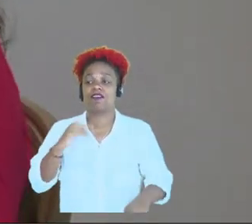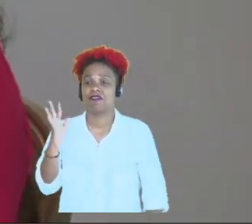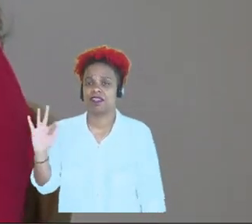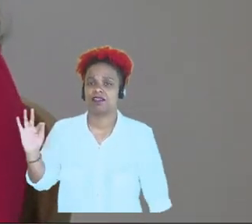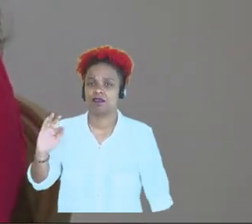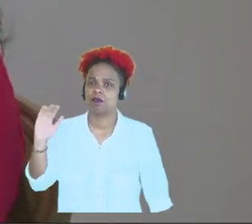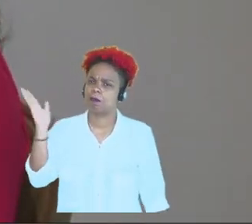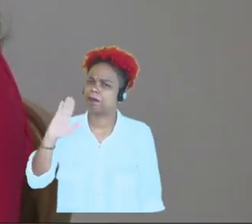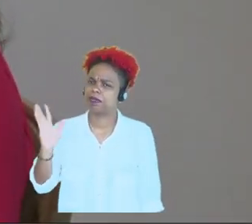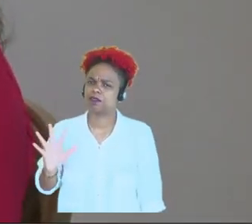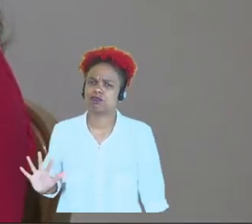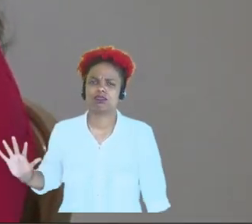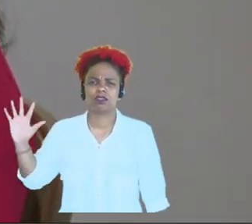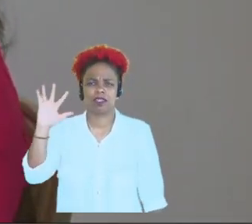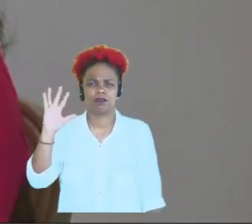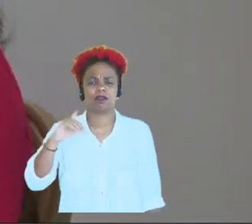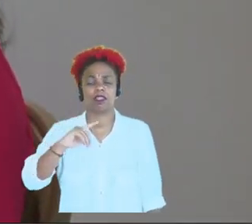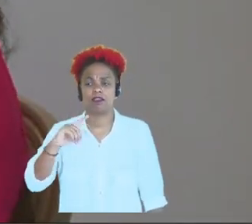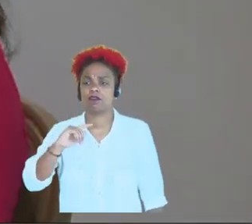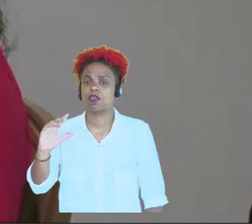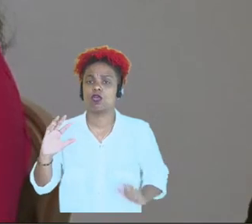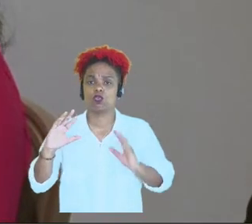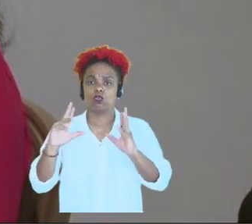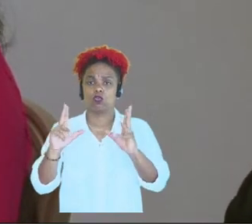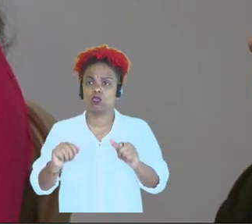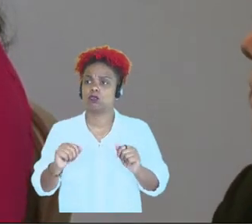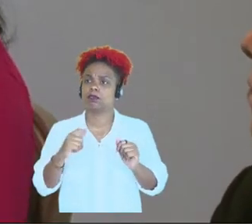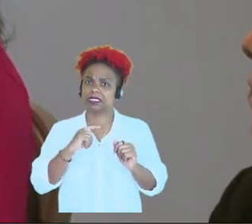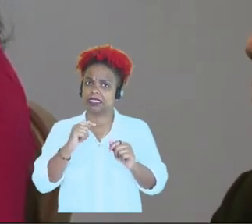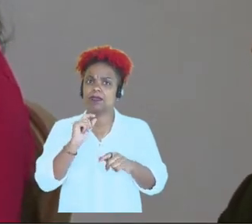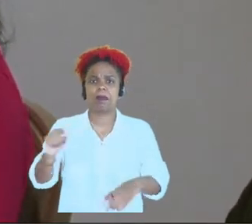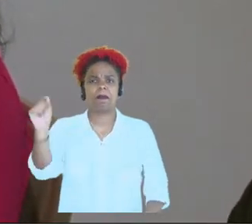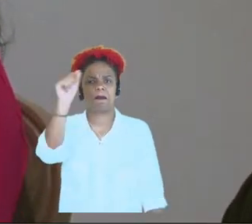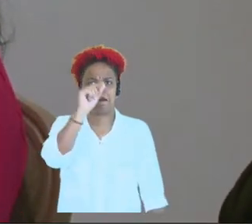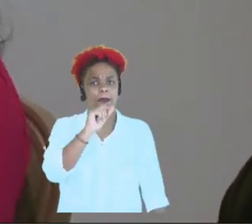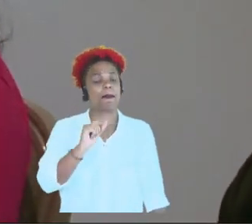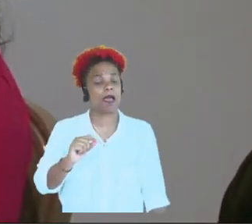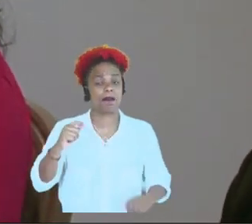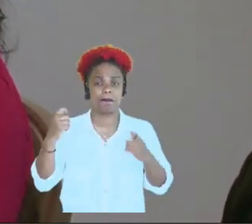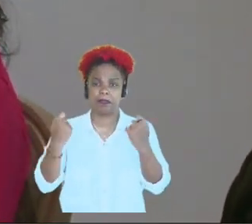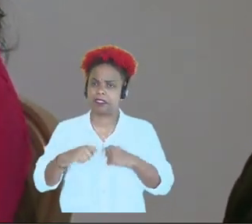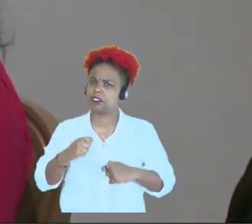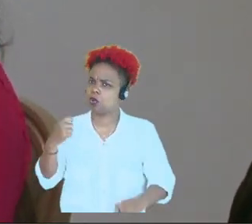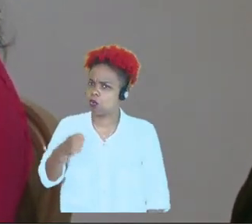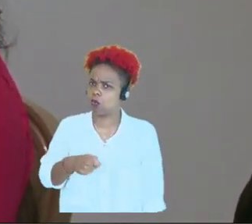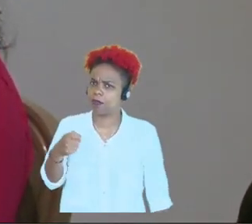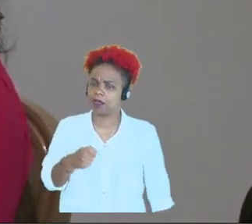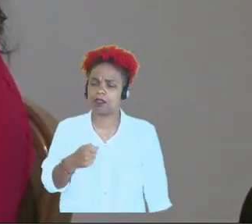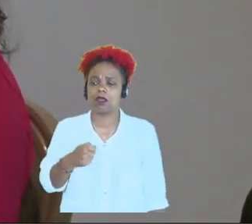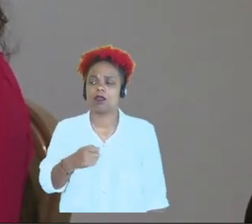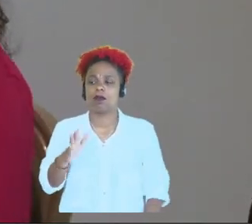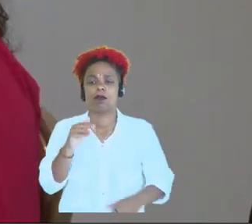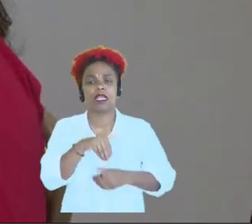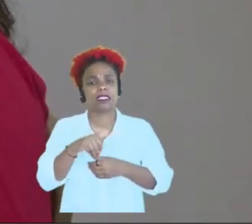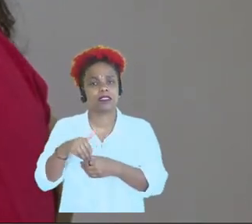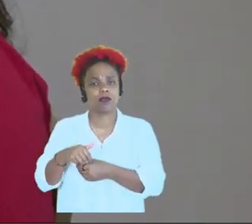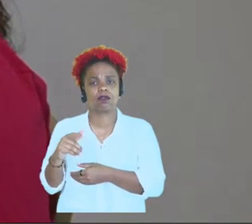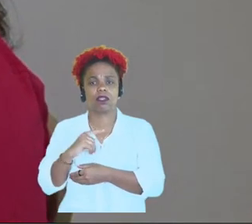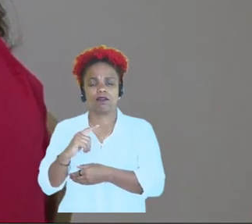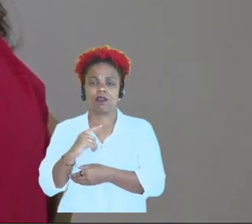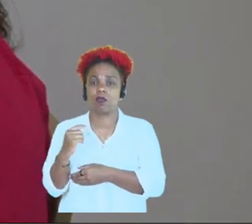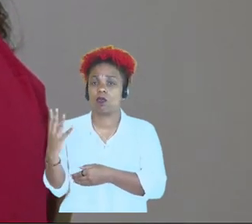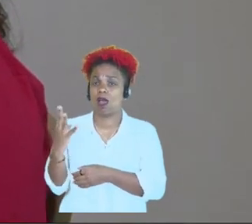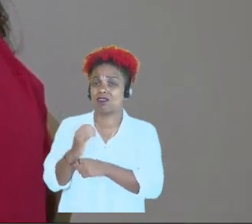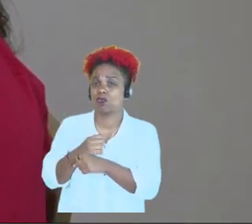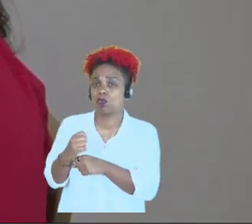então, obrigatoriamente, esses partidos precisam se reunir no Brasil inteiro, e, uma vez feita para as eleições, ela precisa durar pelo menos